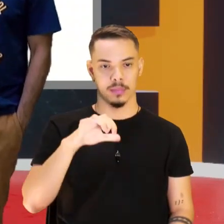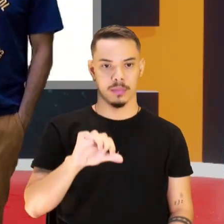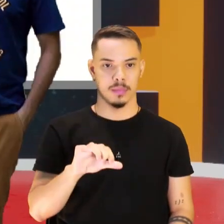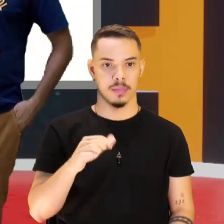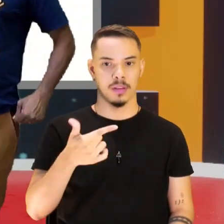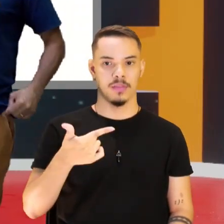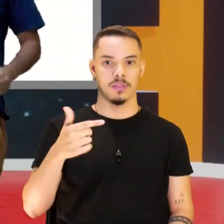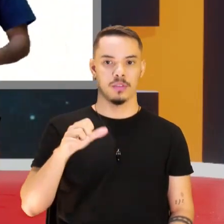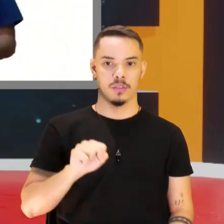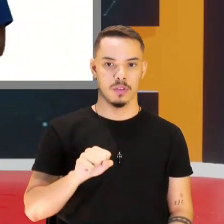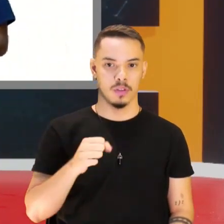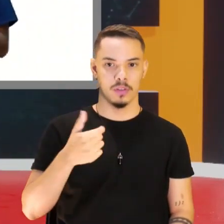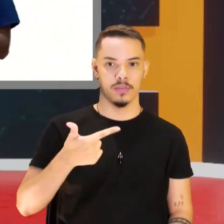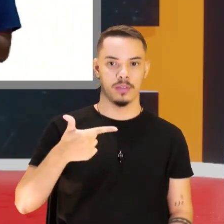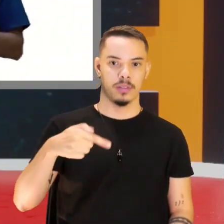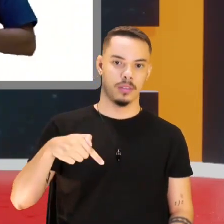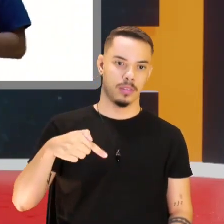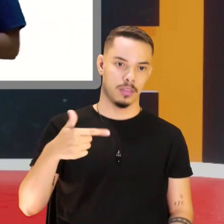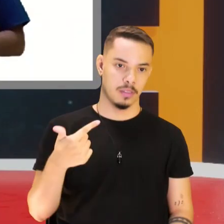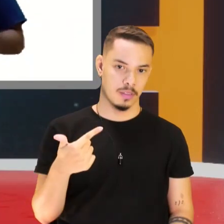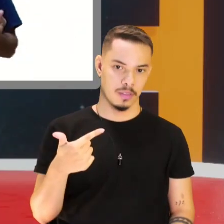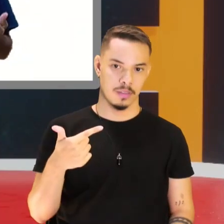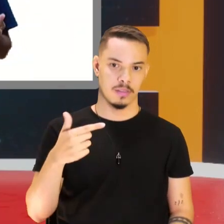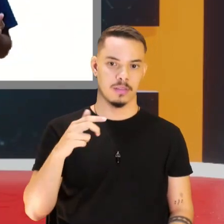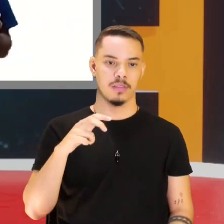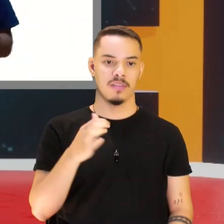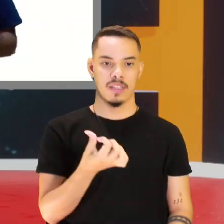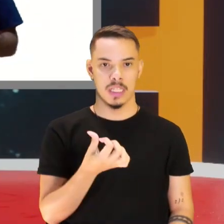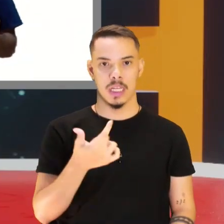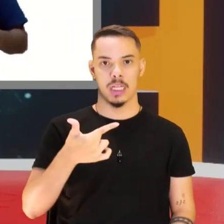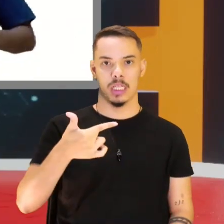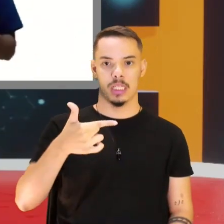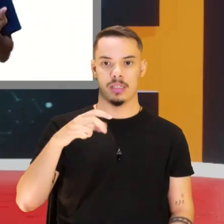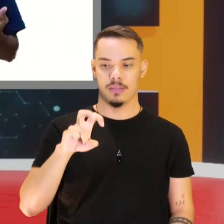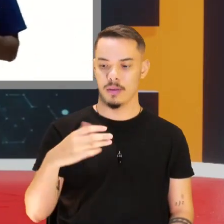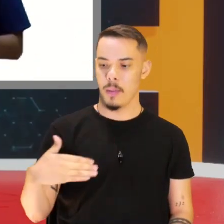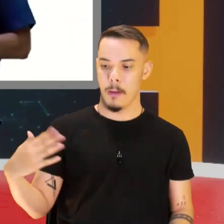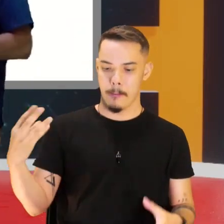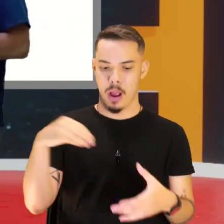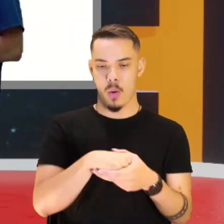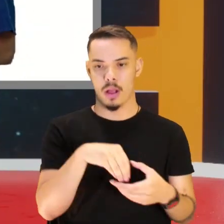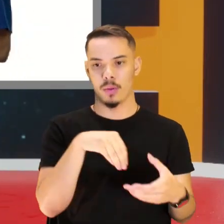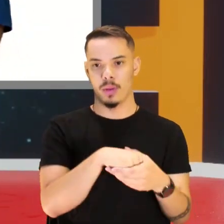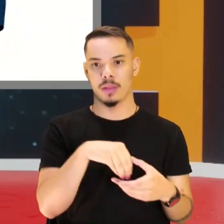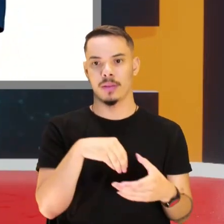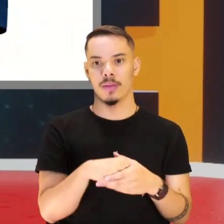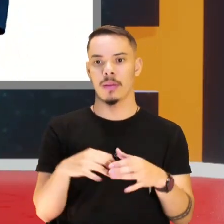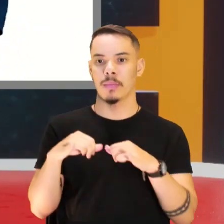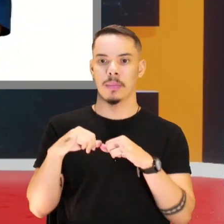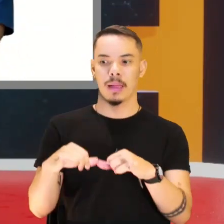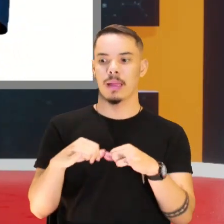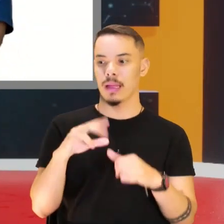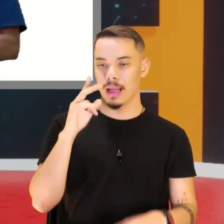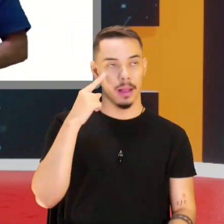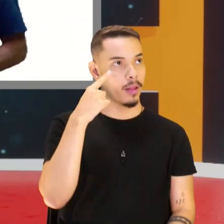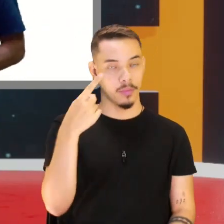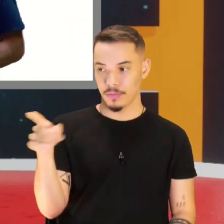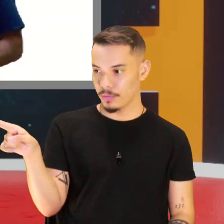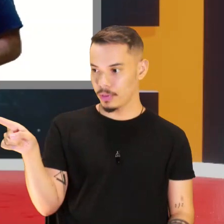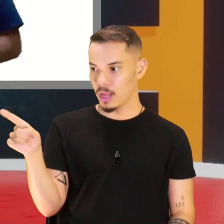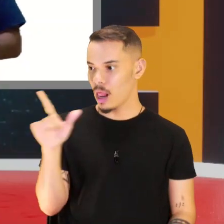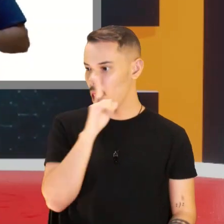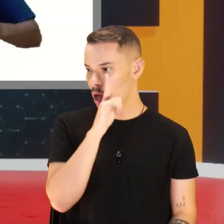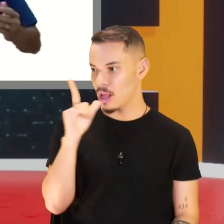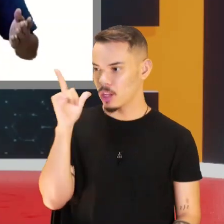28. Mas ele gastava muito, viu? Que ele gastava desnecessário. Era coisa desnecessária. Passava no mercado, aí via lá um lanche, comprava.